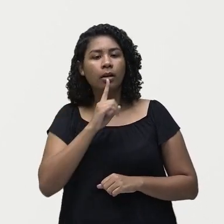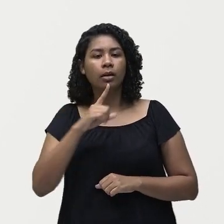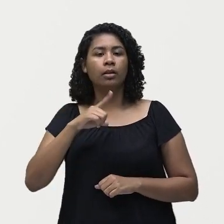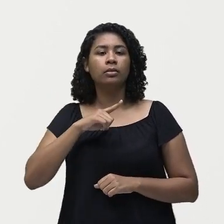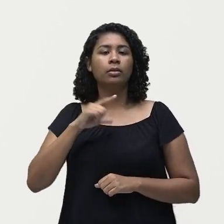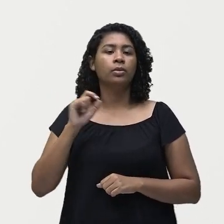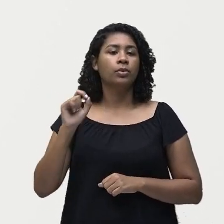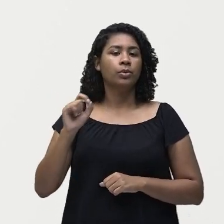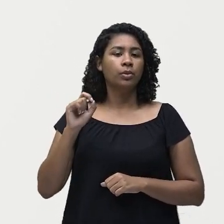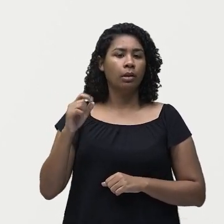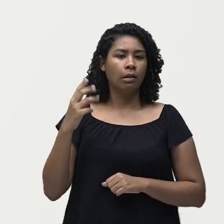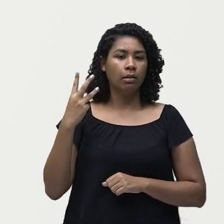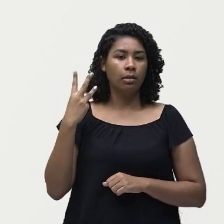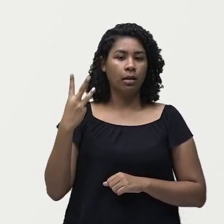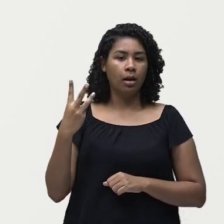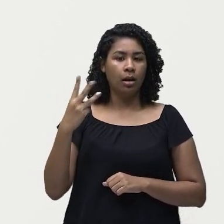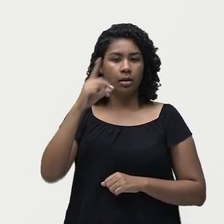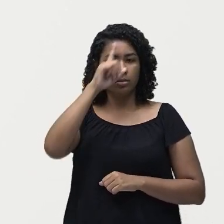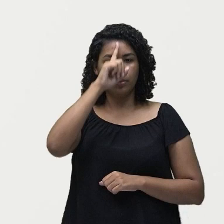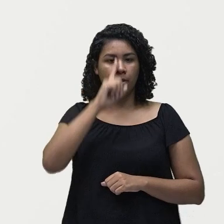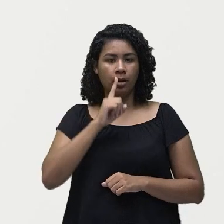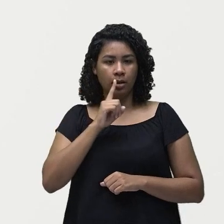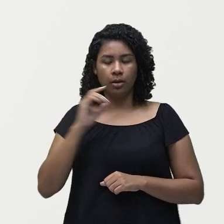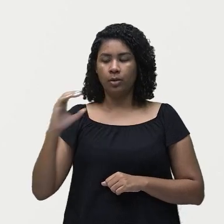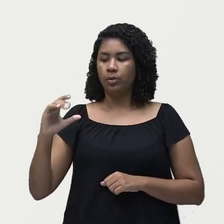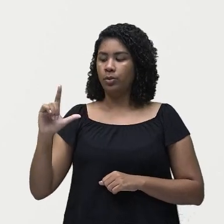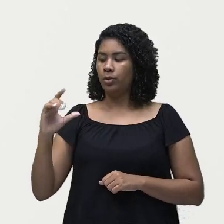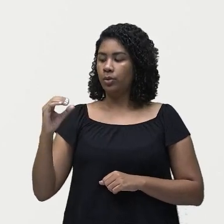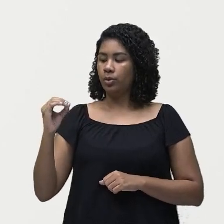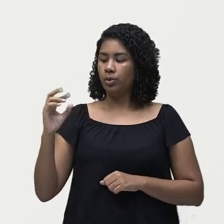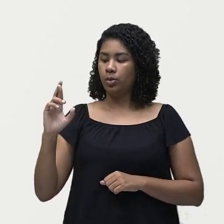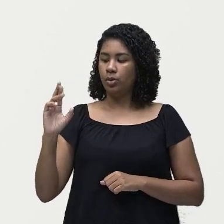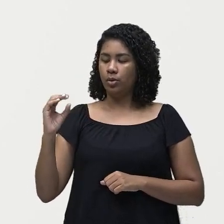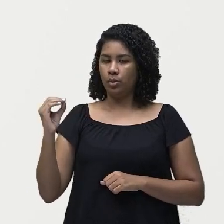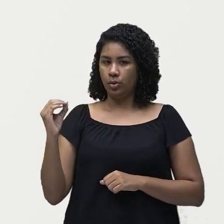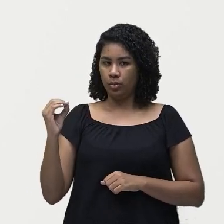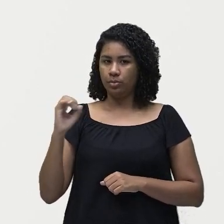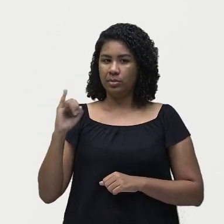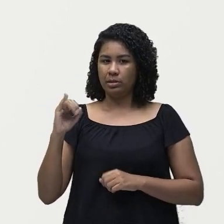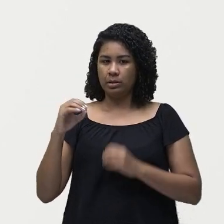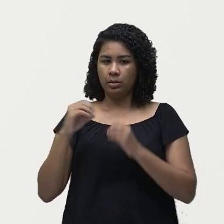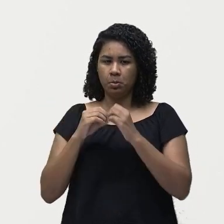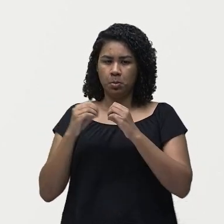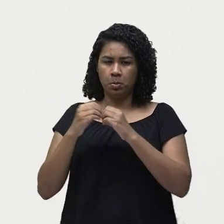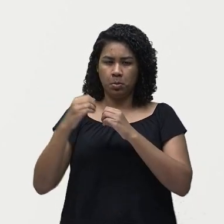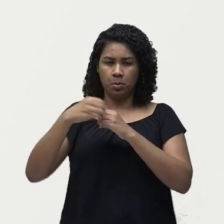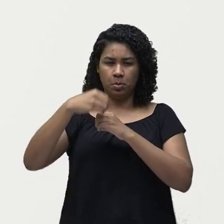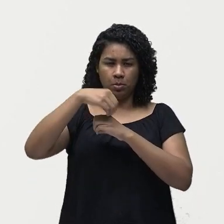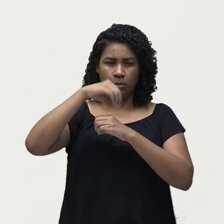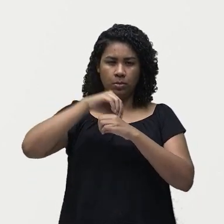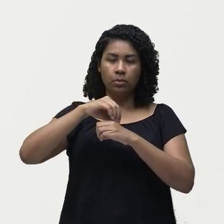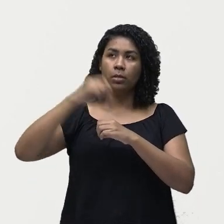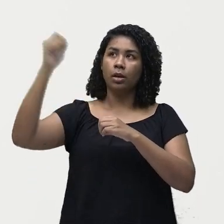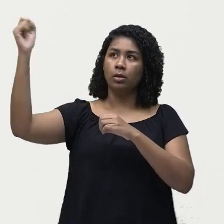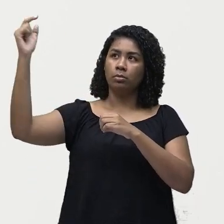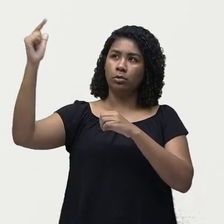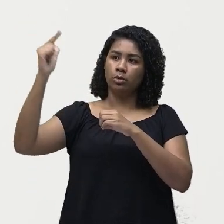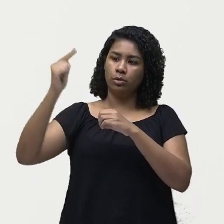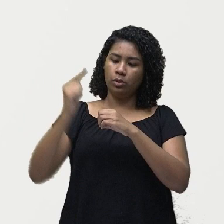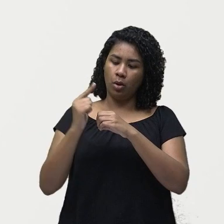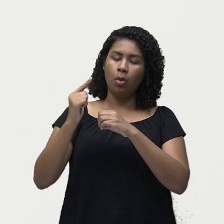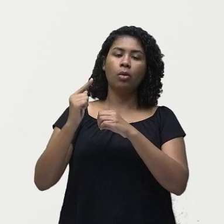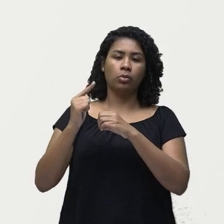3 átomos de cloro. Quando ela reage com essa descarga aqui, ó, do raio